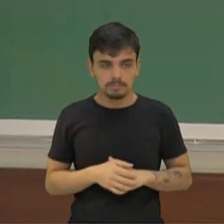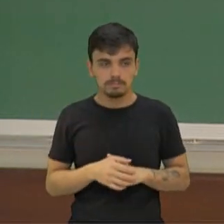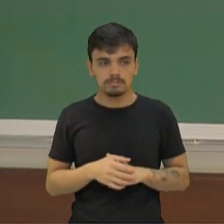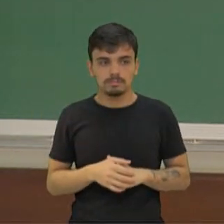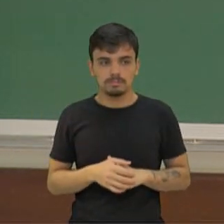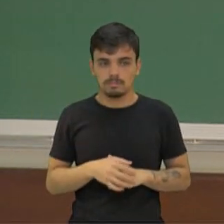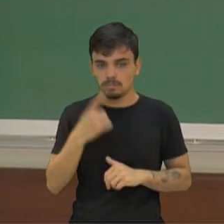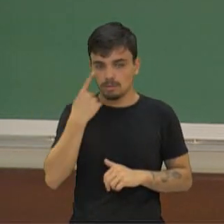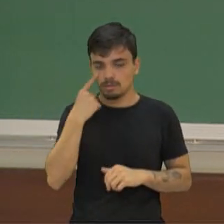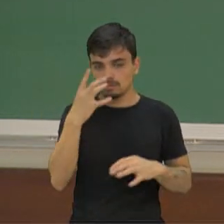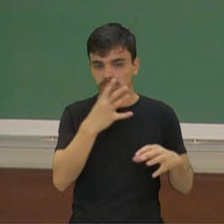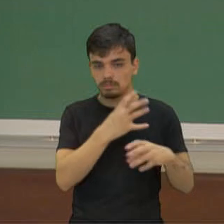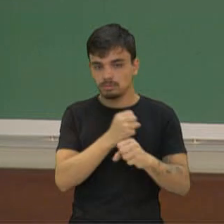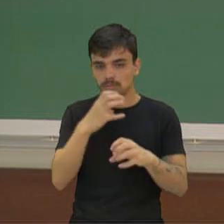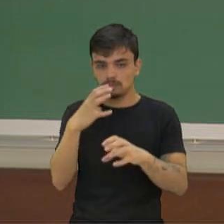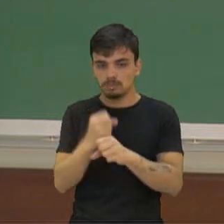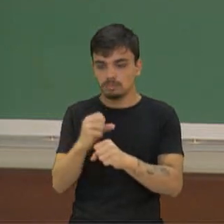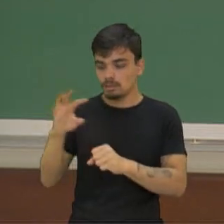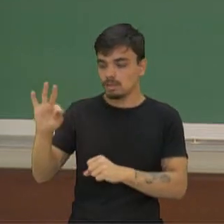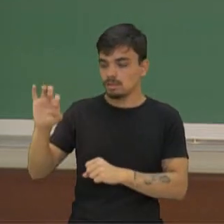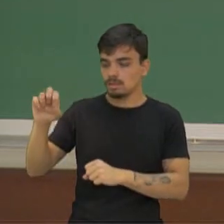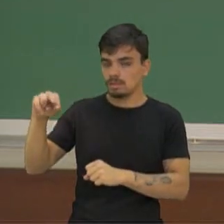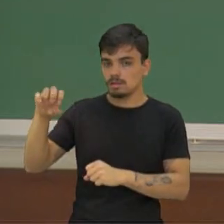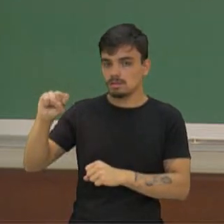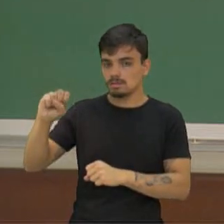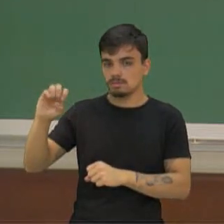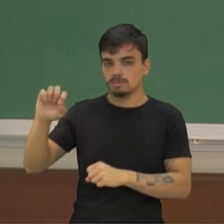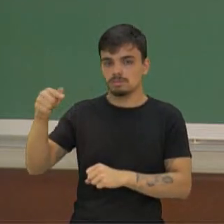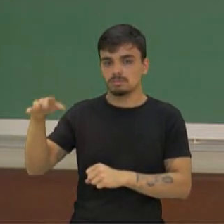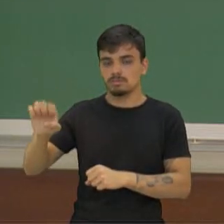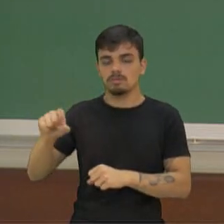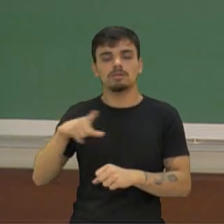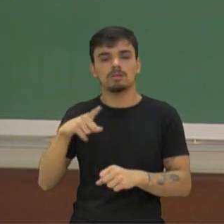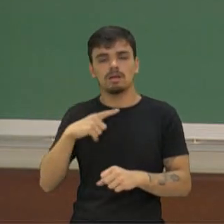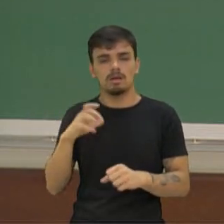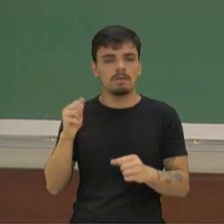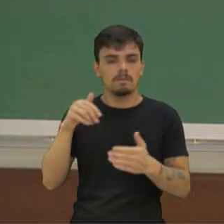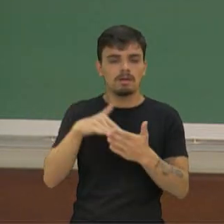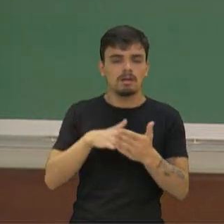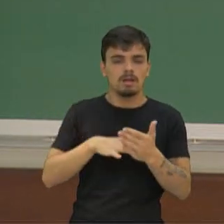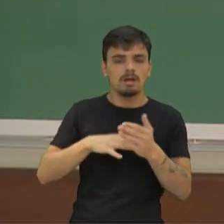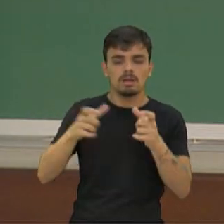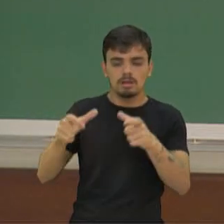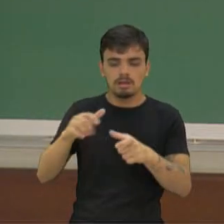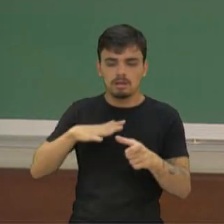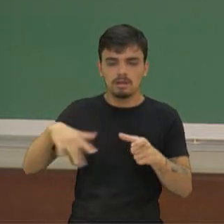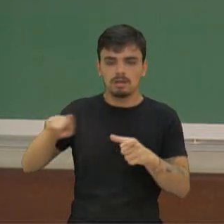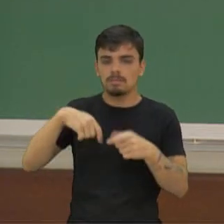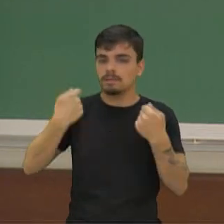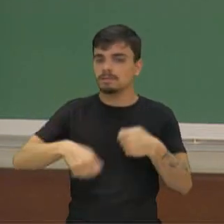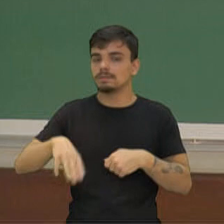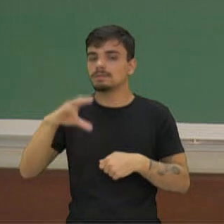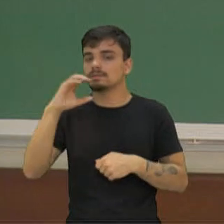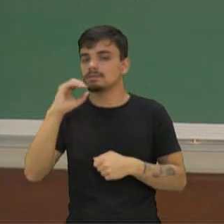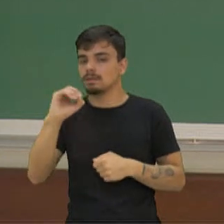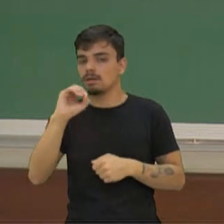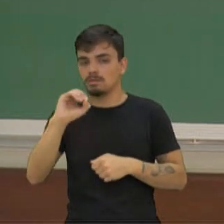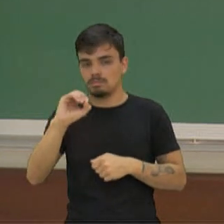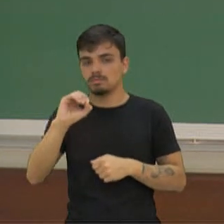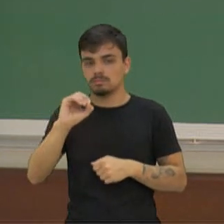das tensões elétricas acumuladas nessa área, nessa malha, tem que ser zero. A soma de